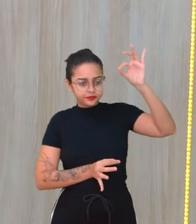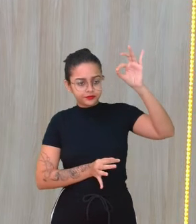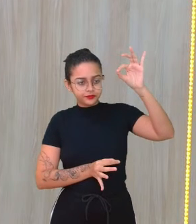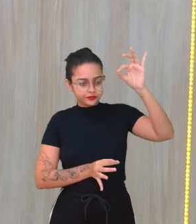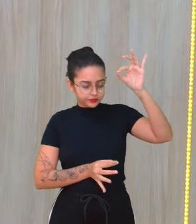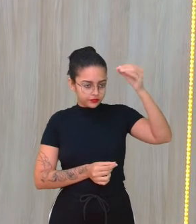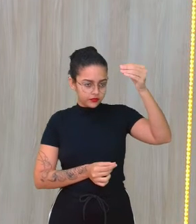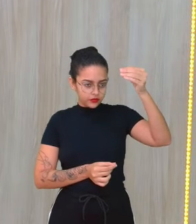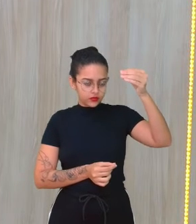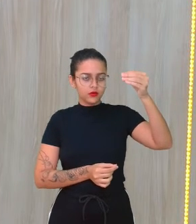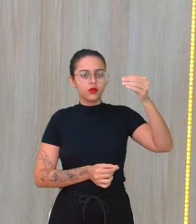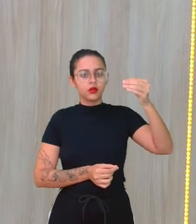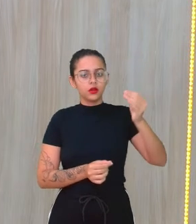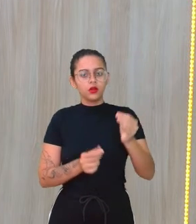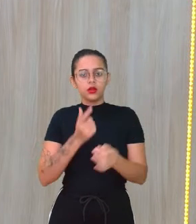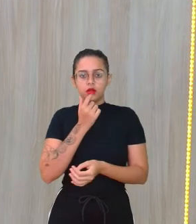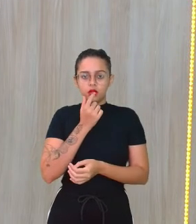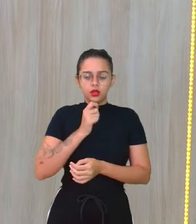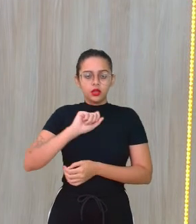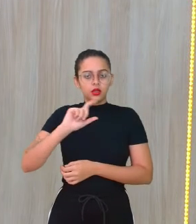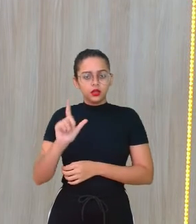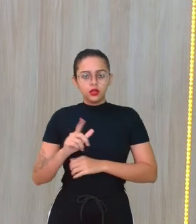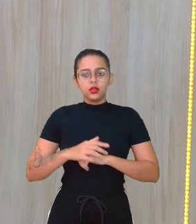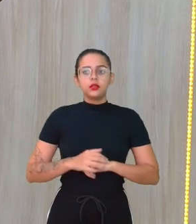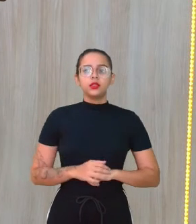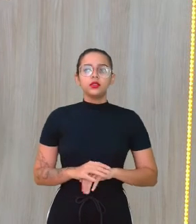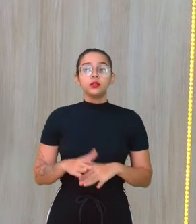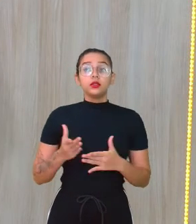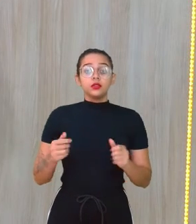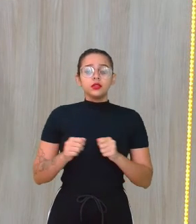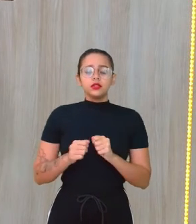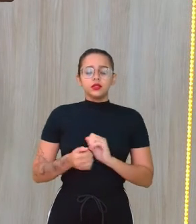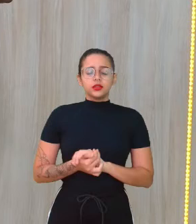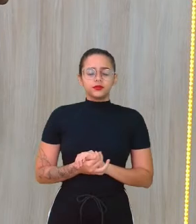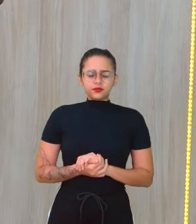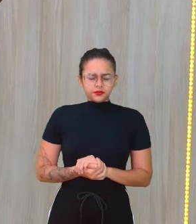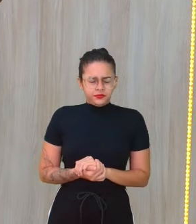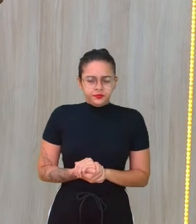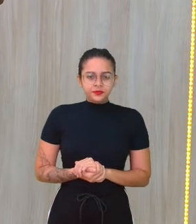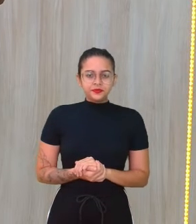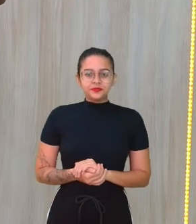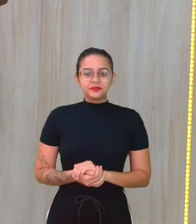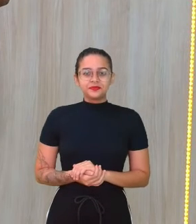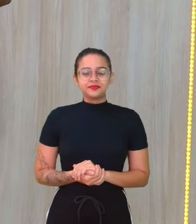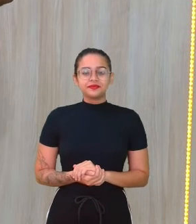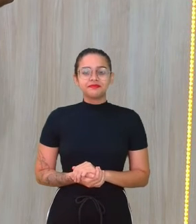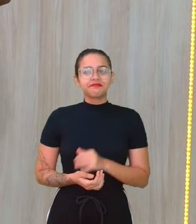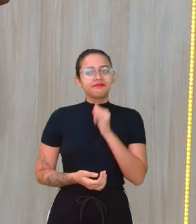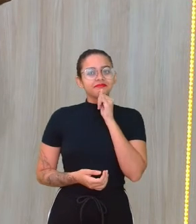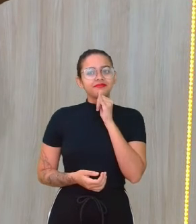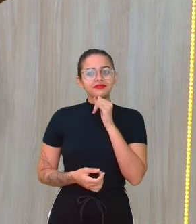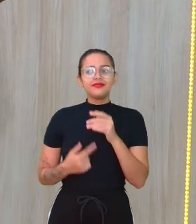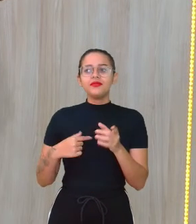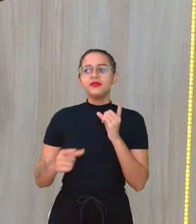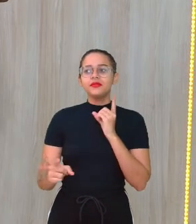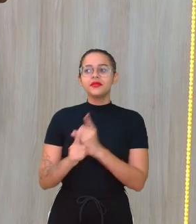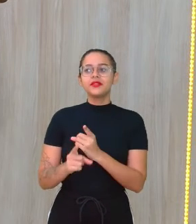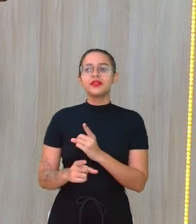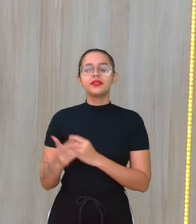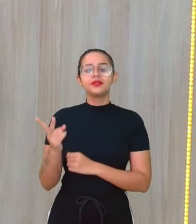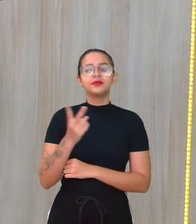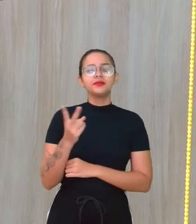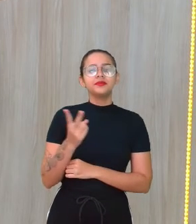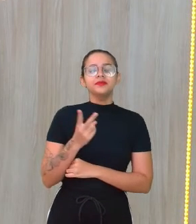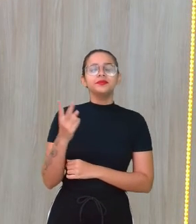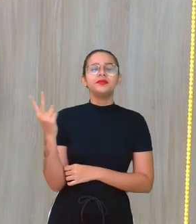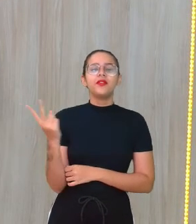desse caderno vermelho e desse caderno azul, e quando eu fizer essas dimensões, vamos supor que eu encontre essas imagens,